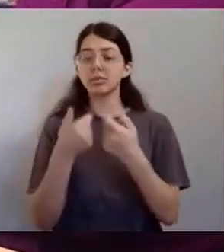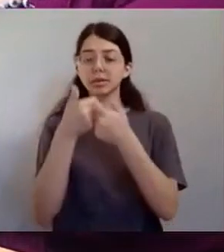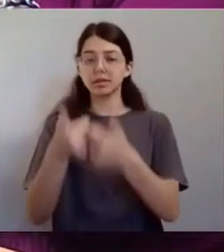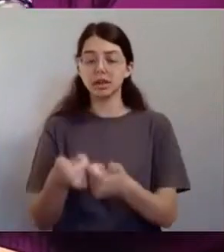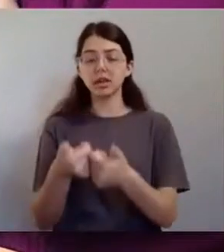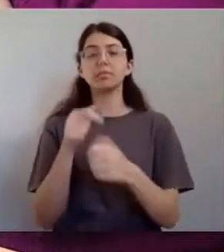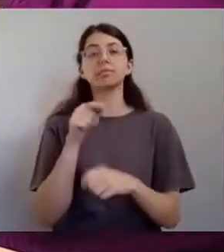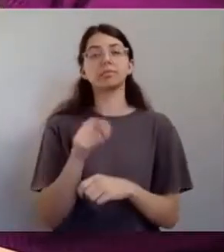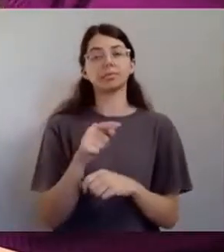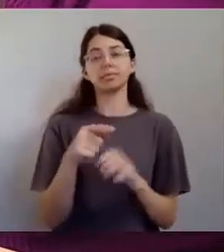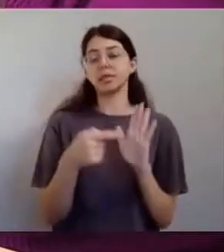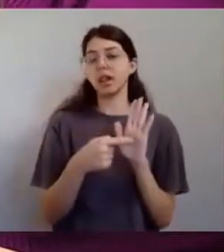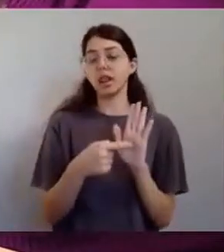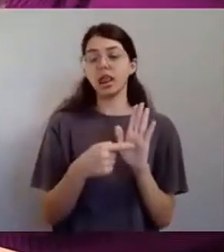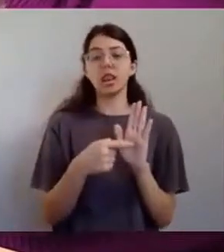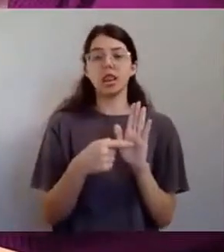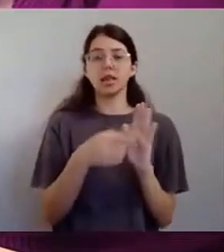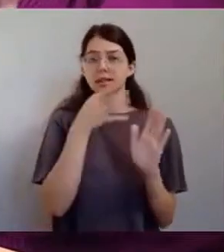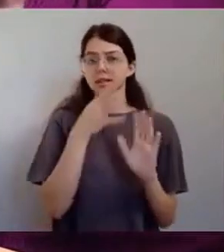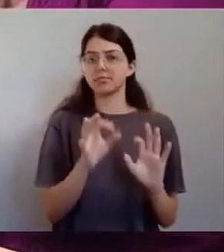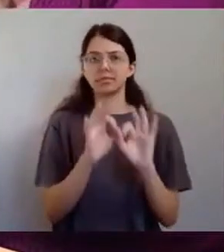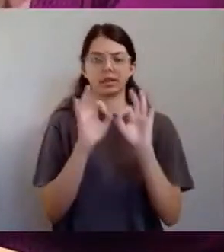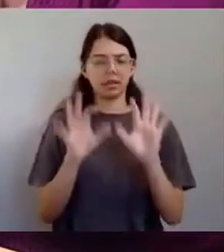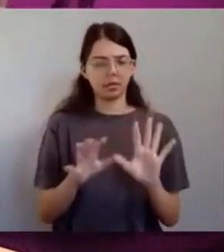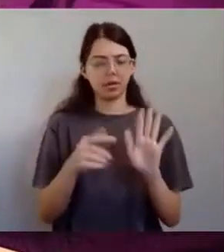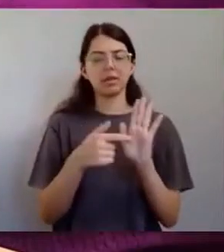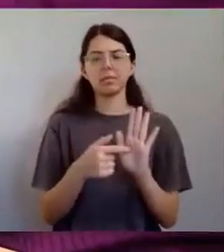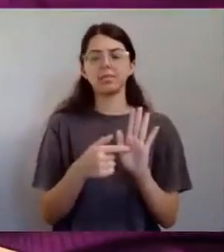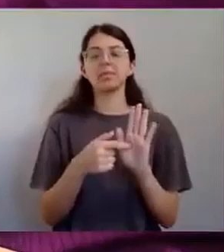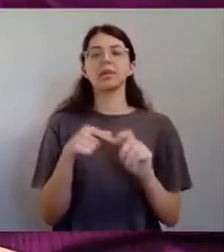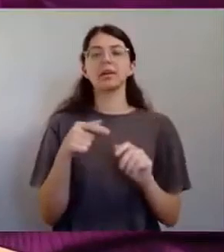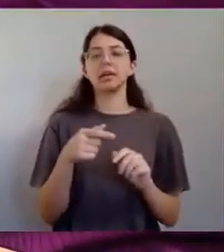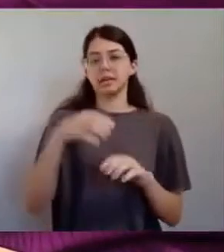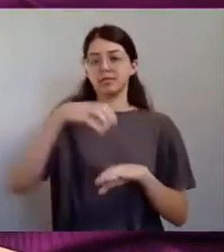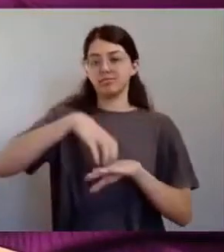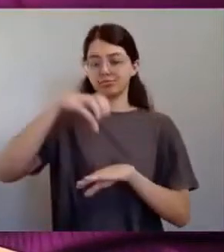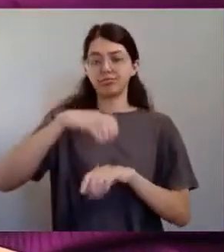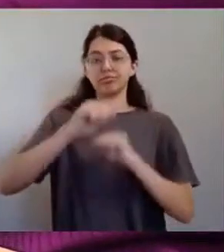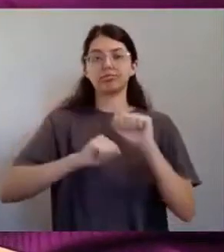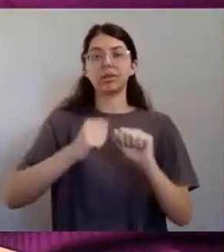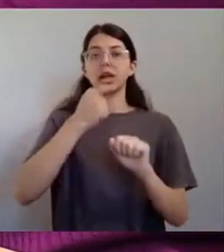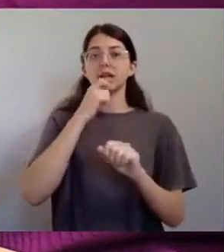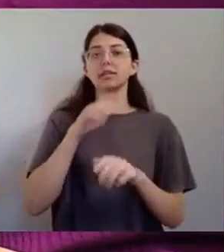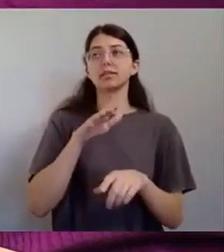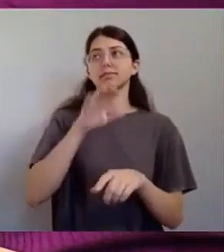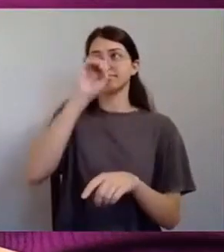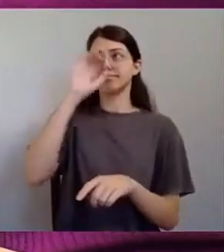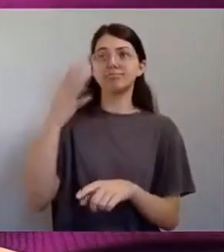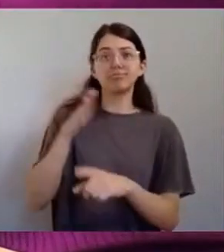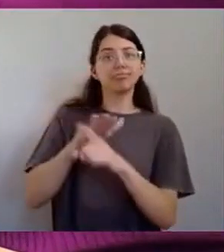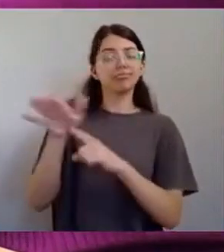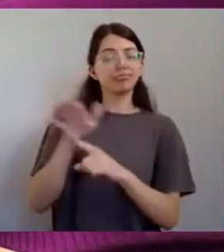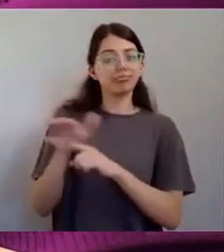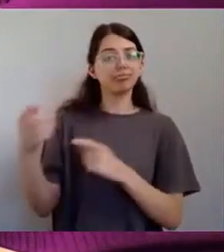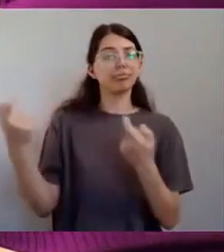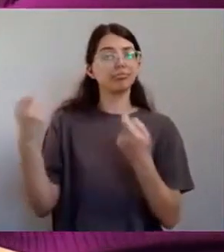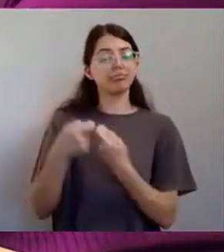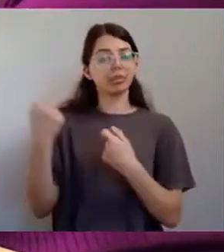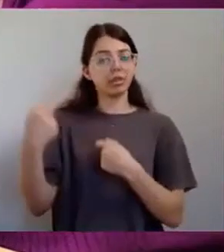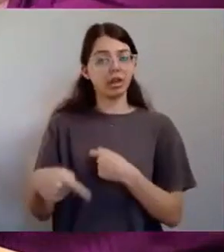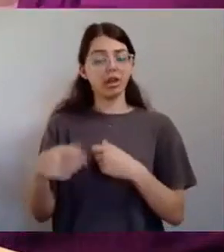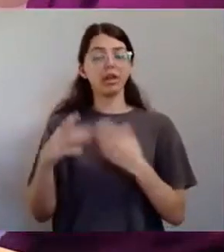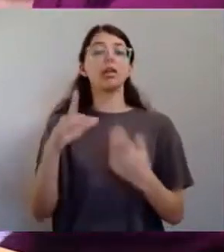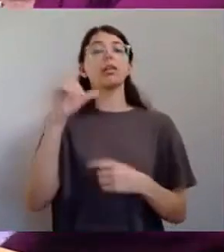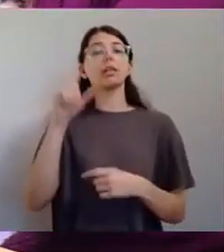delas, precisamente, e passo a citar, a utilização está sujeita à avaliação de impacto ambiental. Além de que refere que a validade da